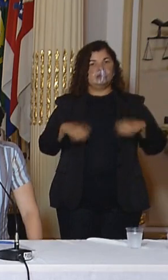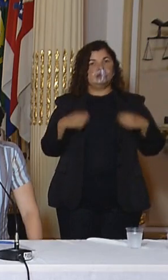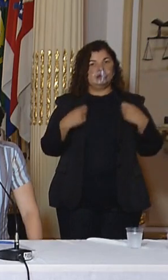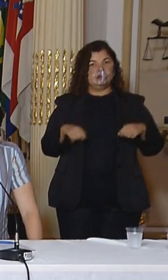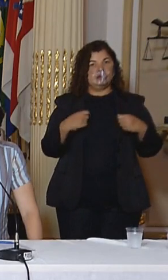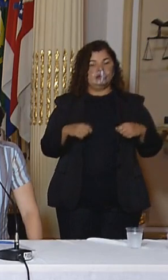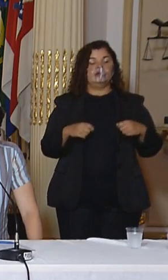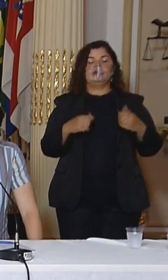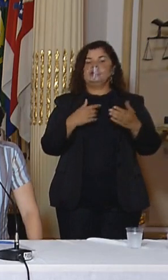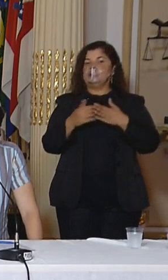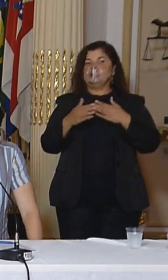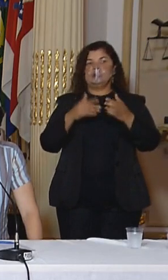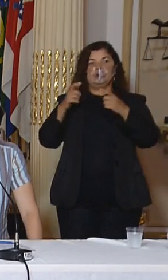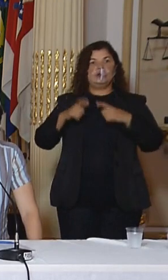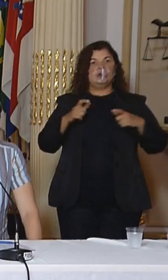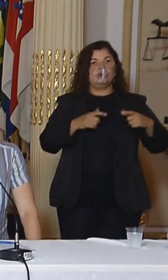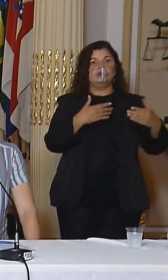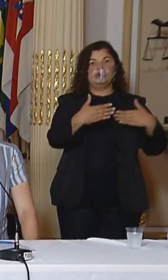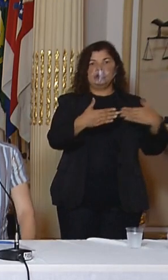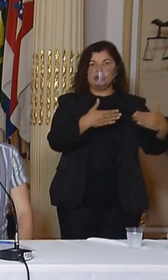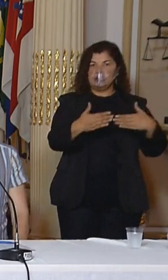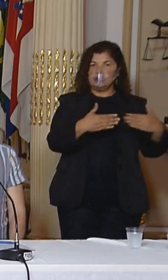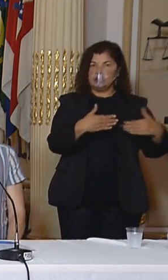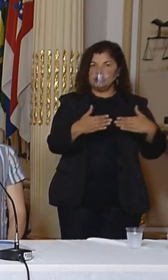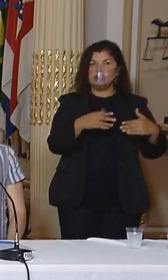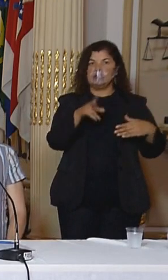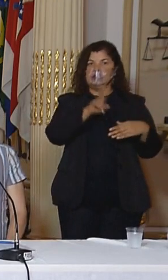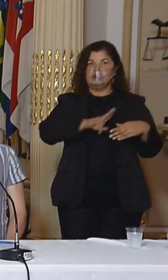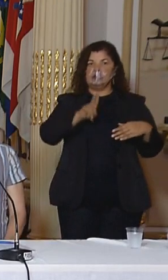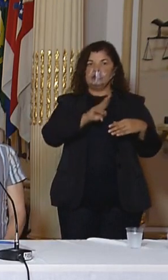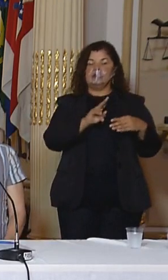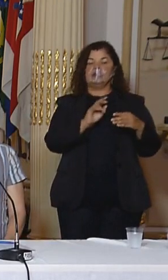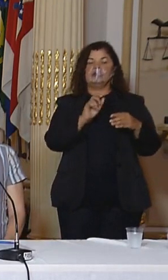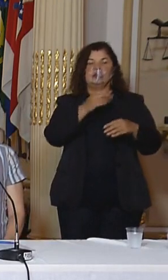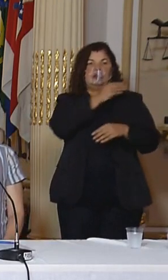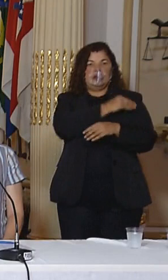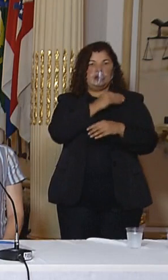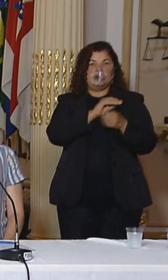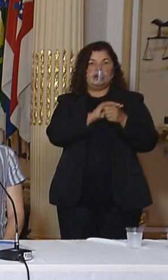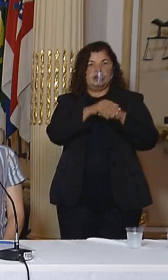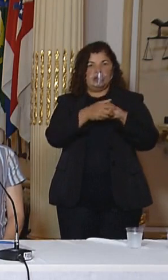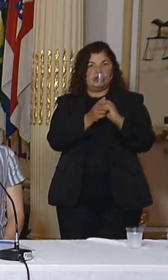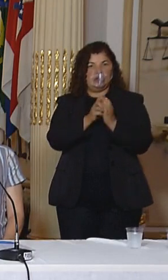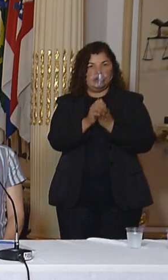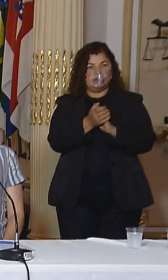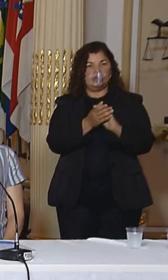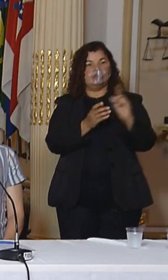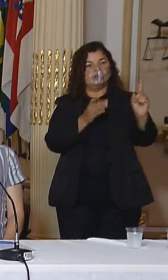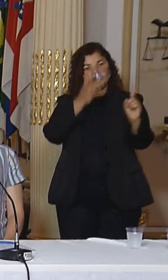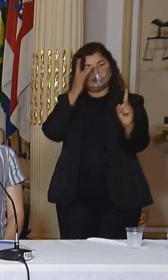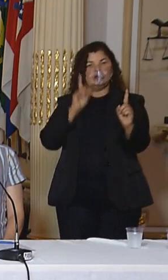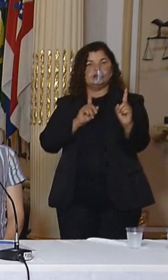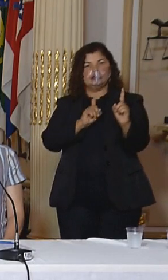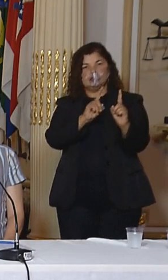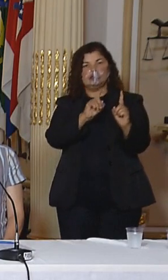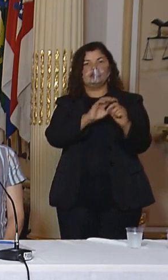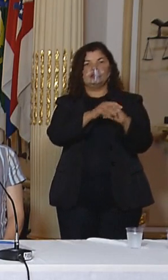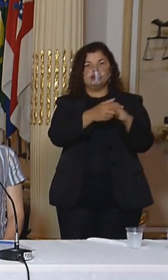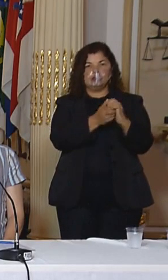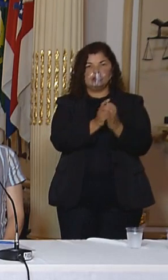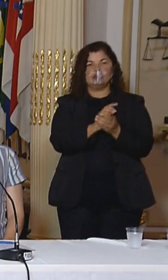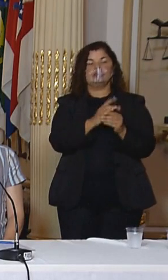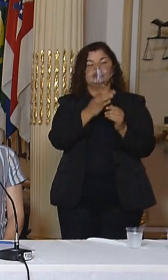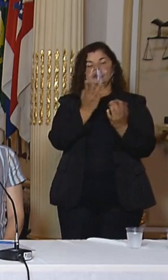estabelecimentos comerciais, também a utilização do álcool em gel, aqueles que estão funcionando, para deixar à disposição